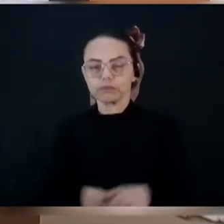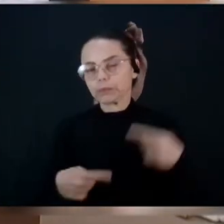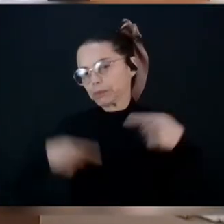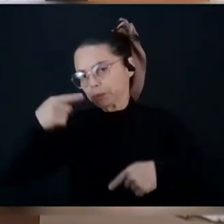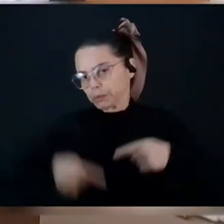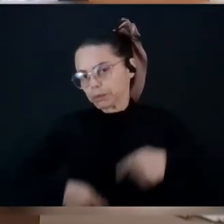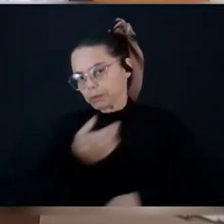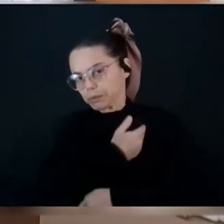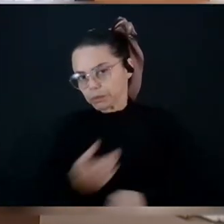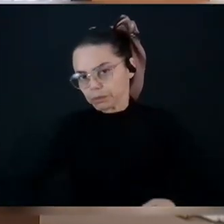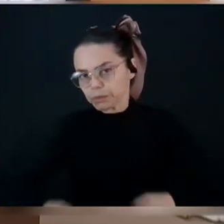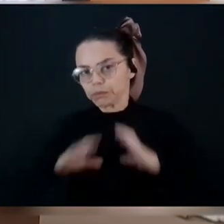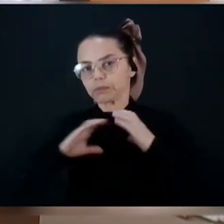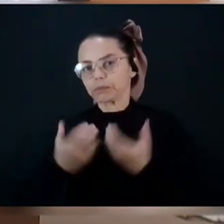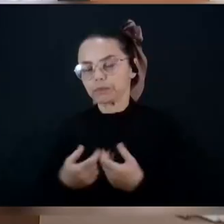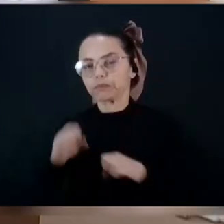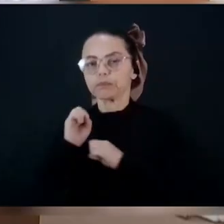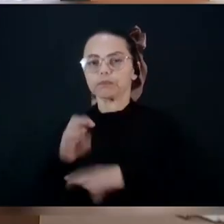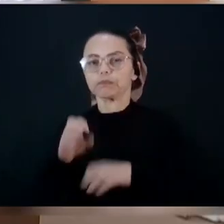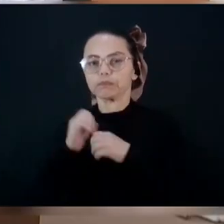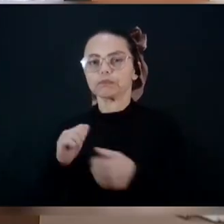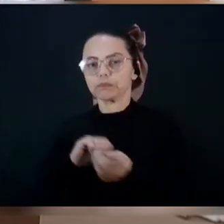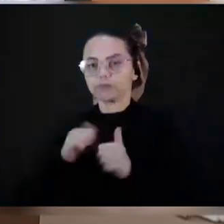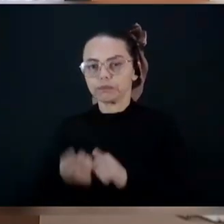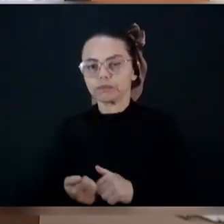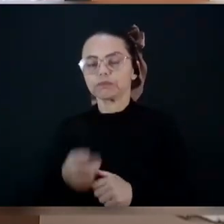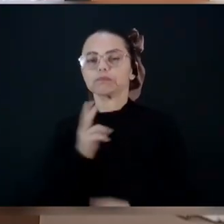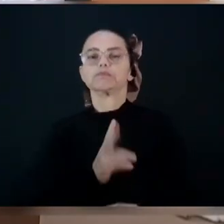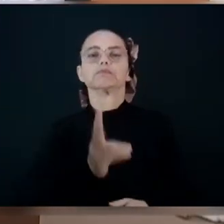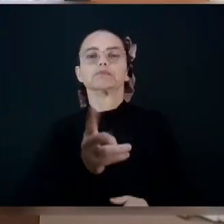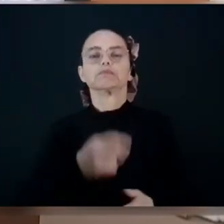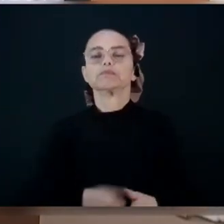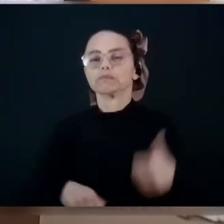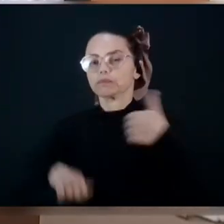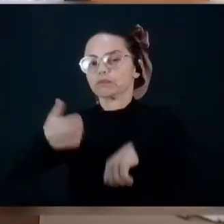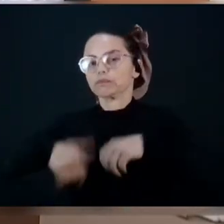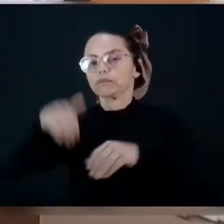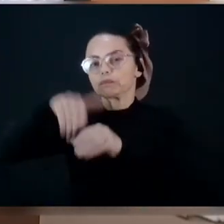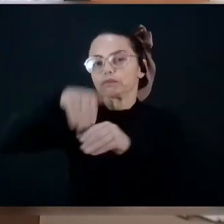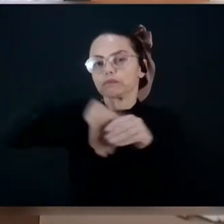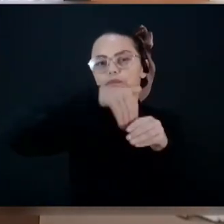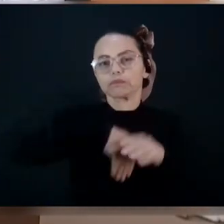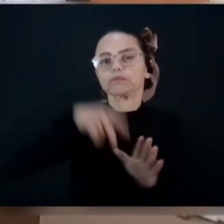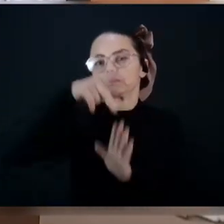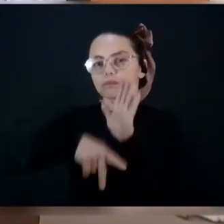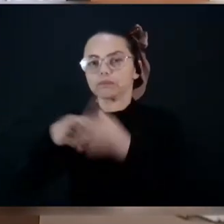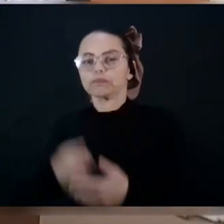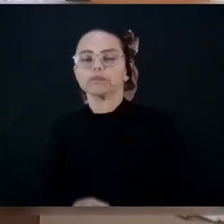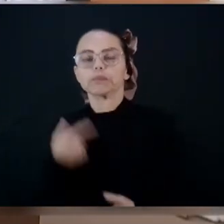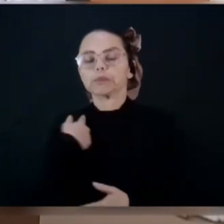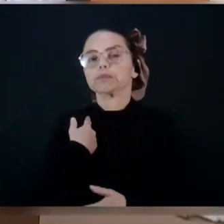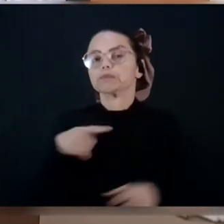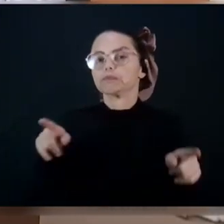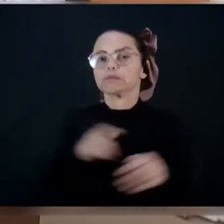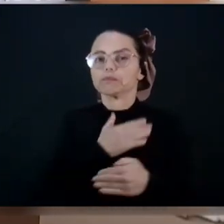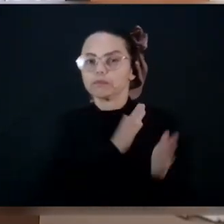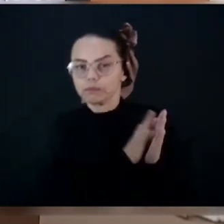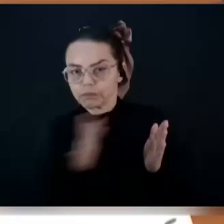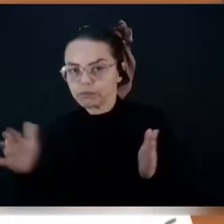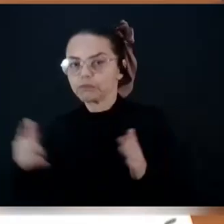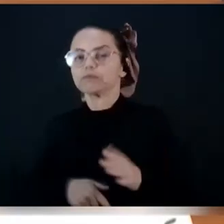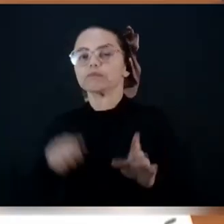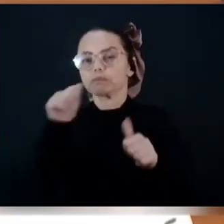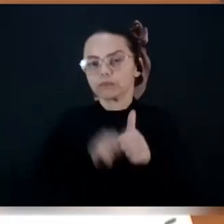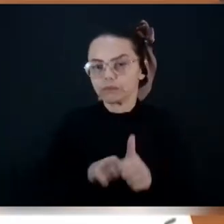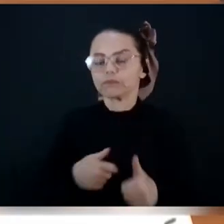a Comissão de Educação e Esporte deu continuidade à análise e votação de projetos de sua competência durante todo o semestre.